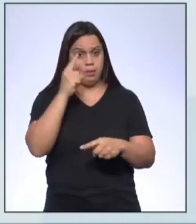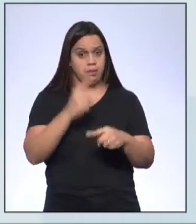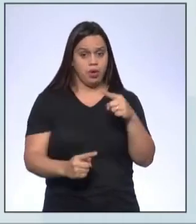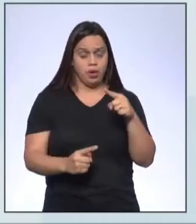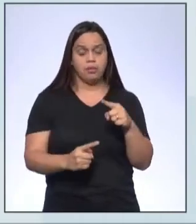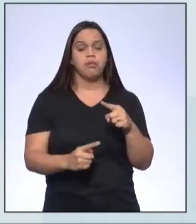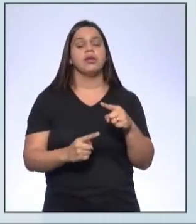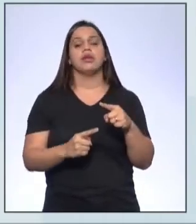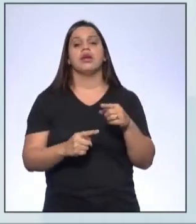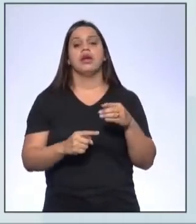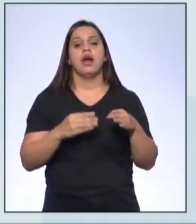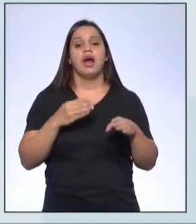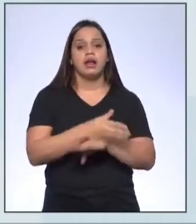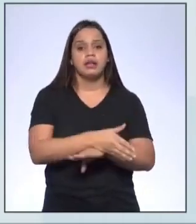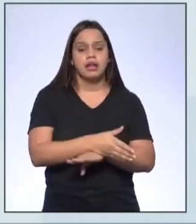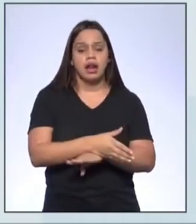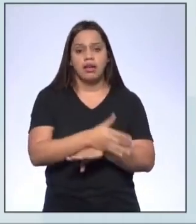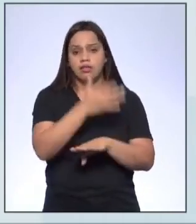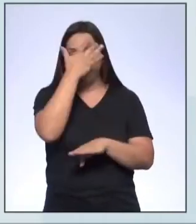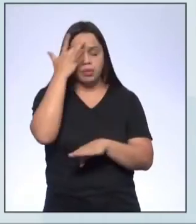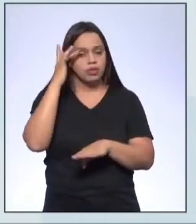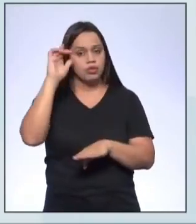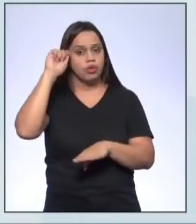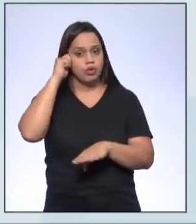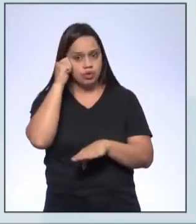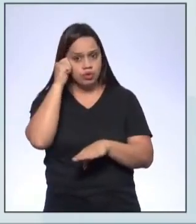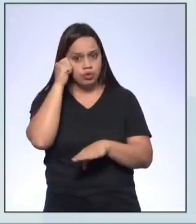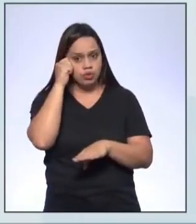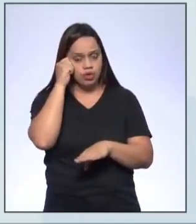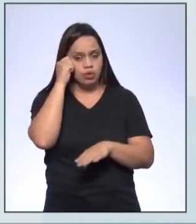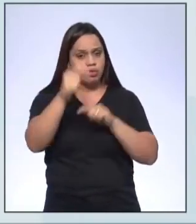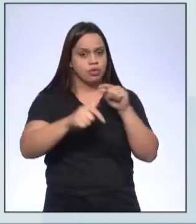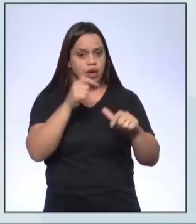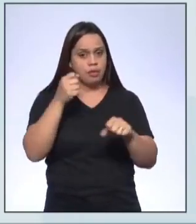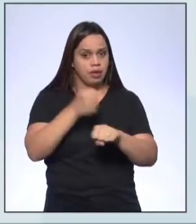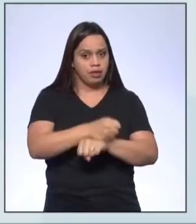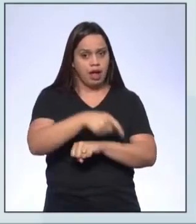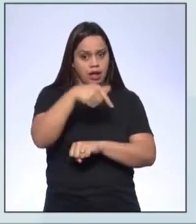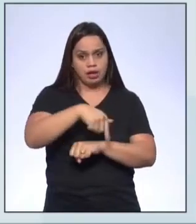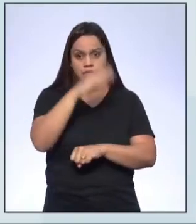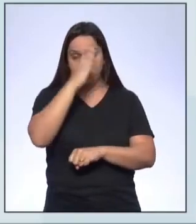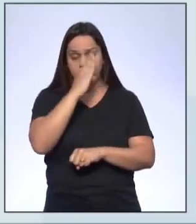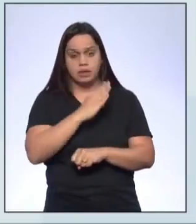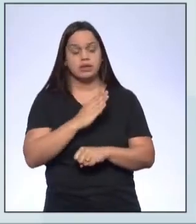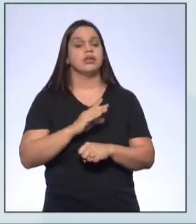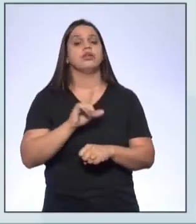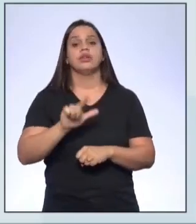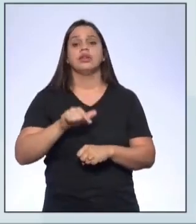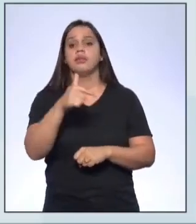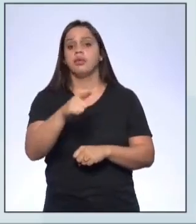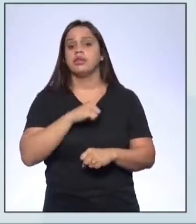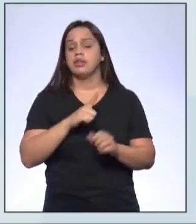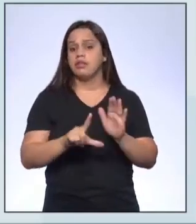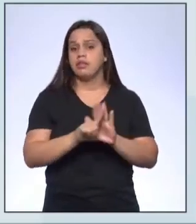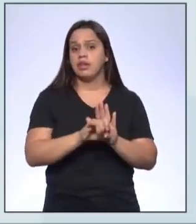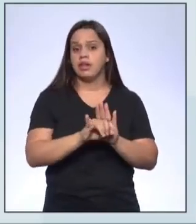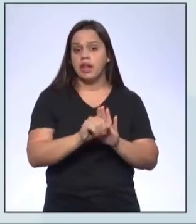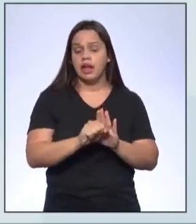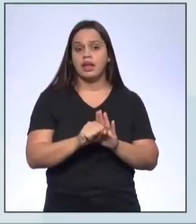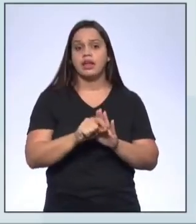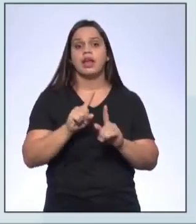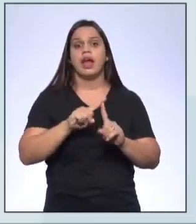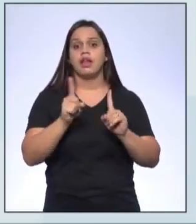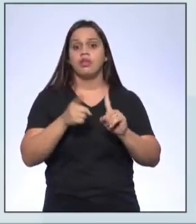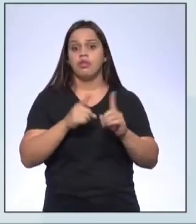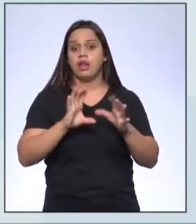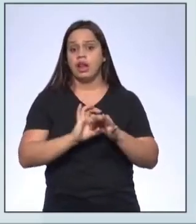a entrada de africanos como mão de obra escravizada aqui no Brasil. Depois nós tivemos uma lei, que é a Lei do Ventre